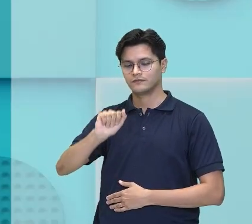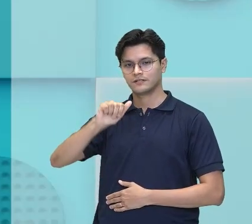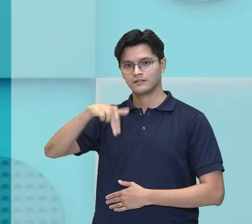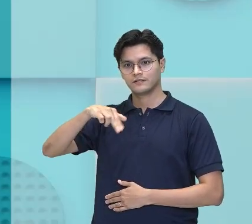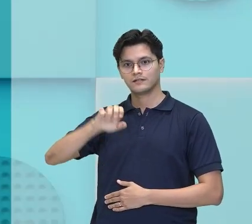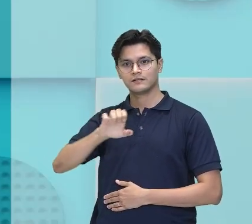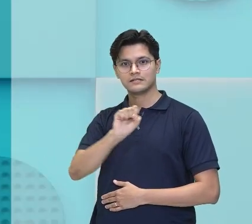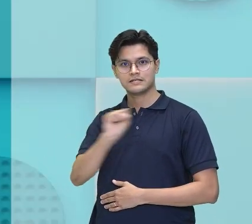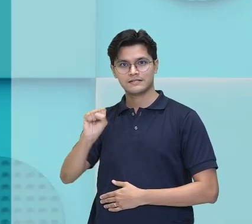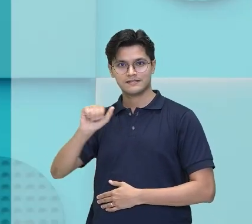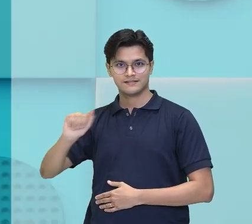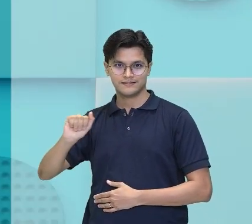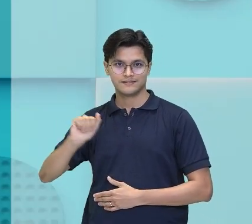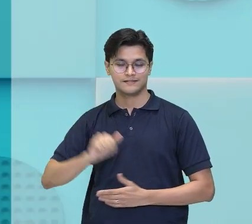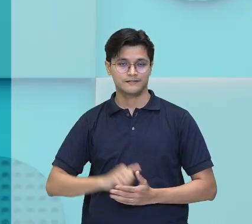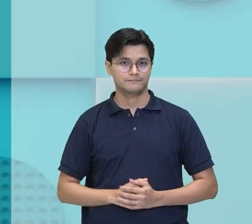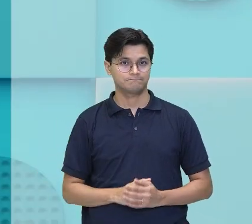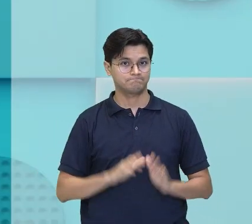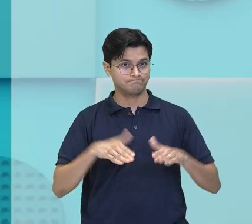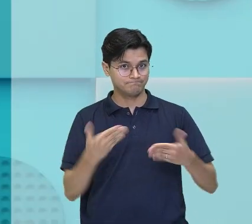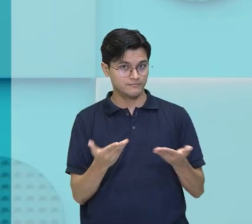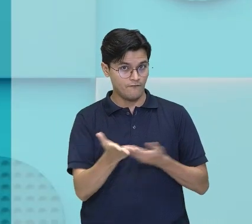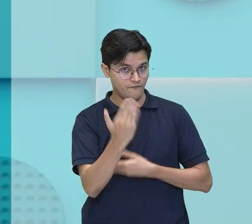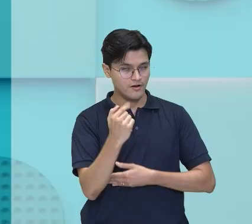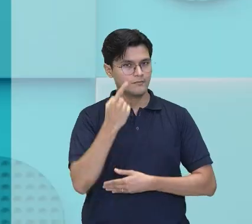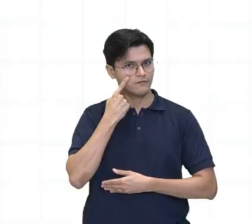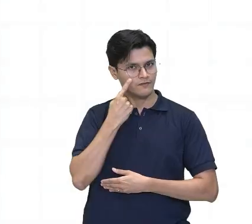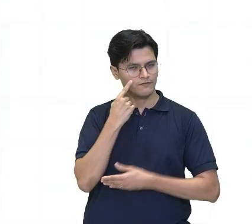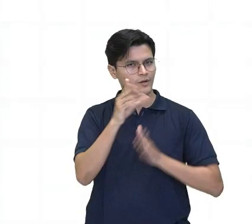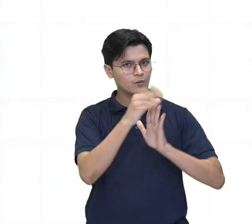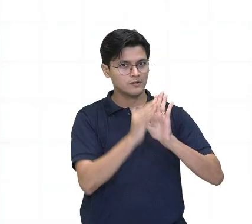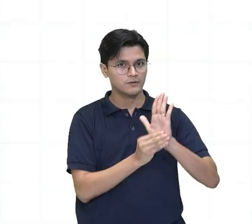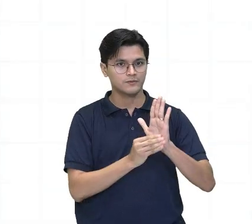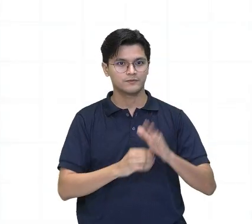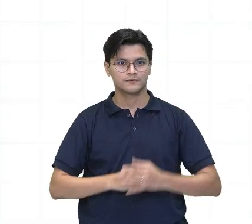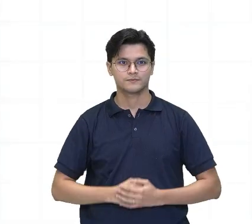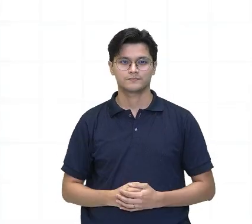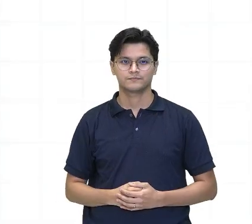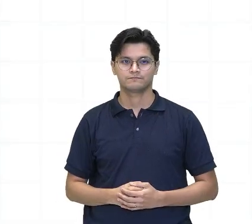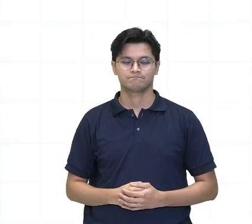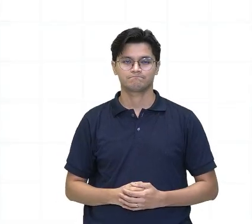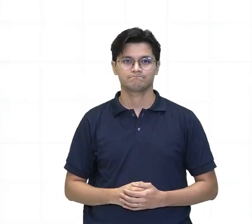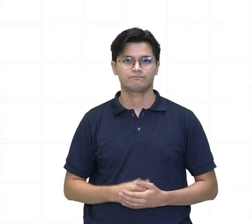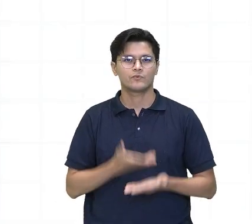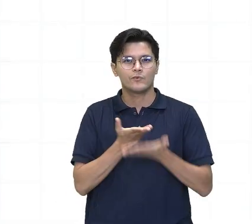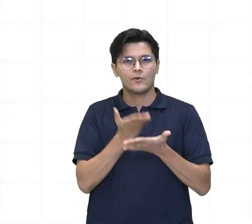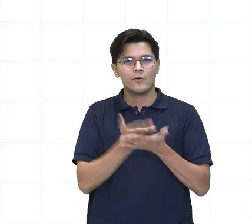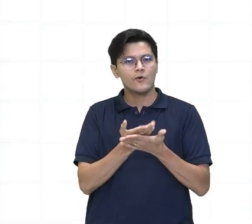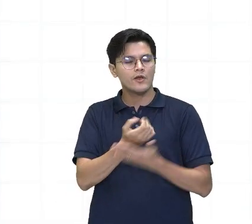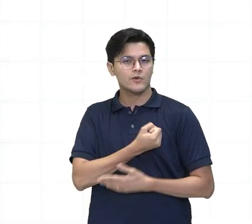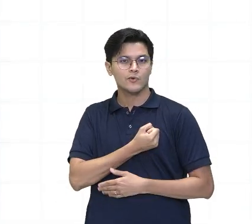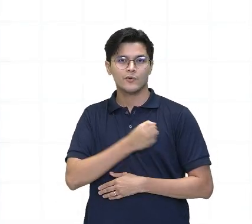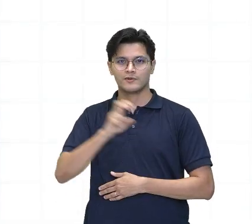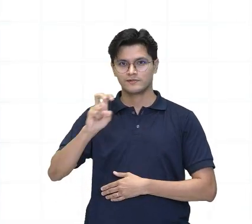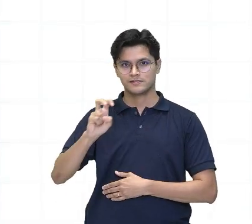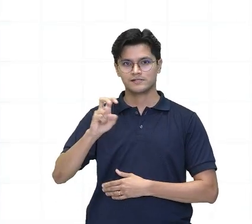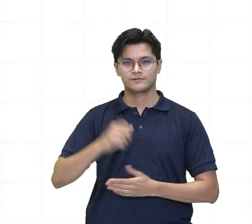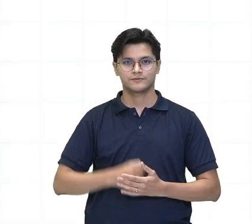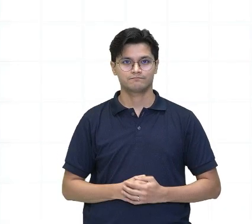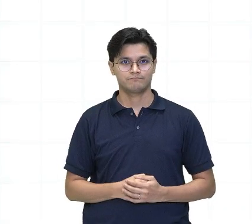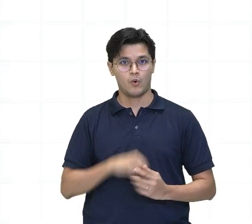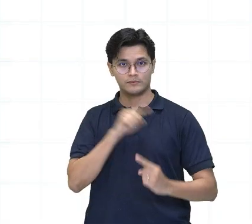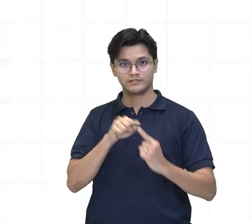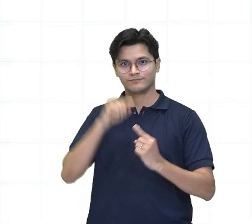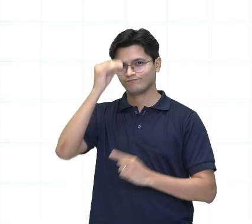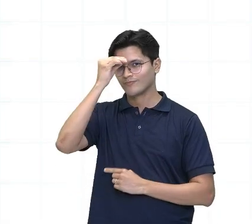Vanessa Mafra. Vamos verificar o nosso conteúdo? A aula de número 5 traz o objeto